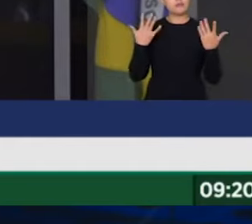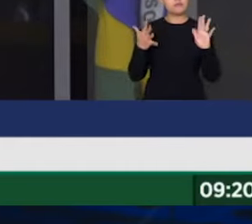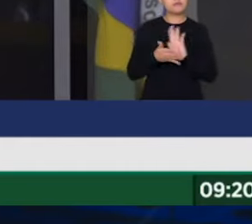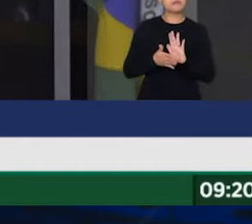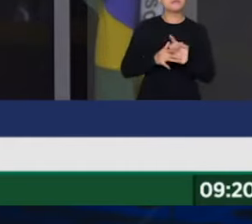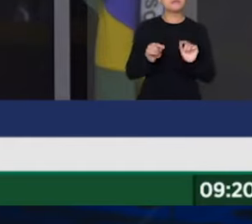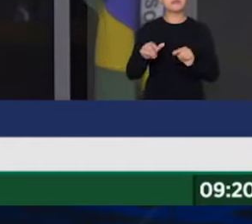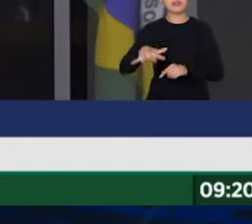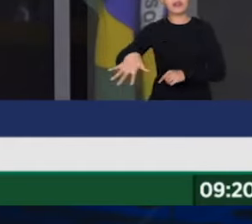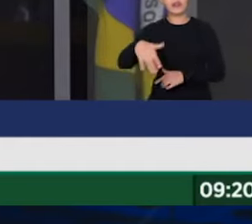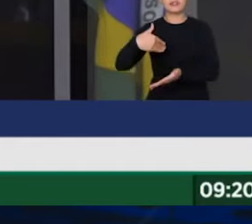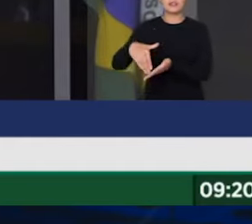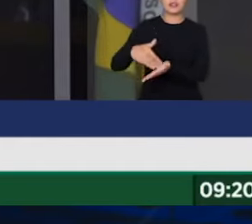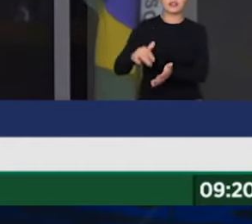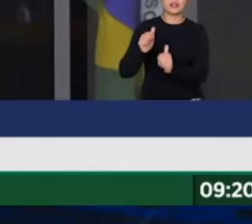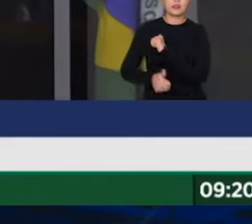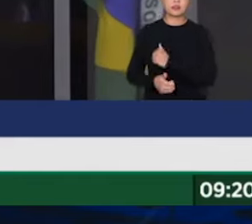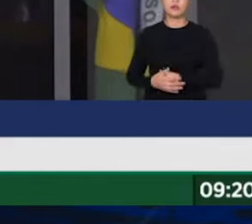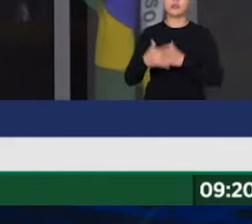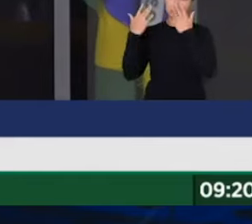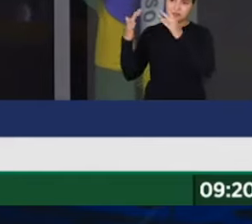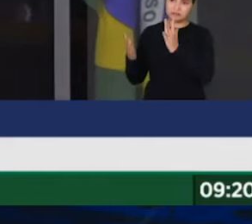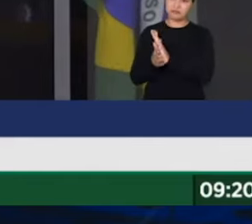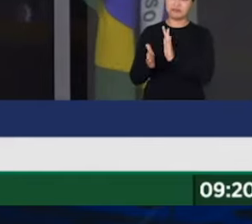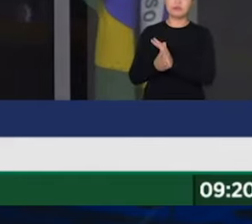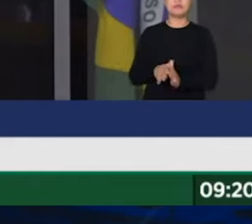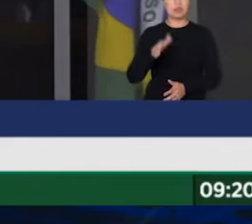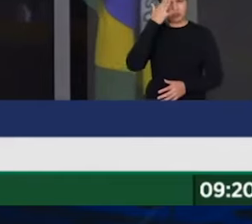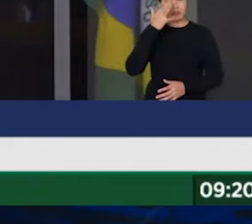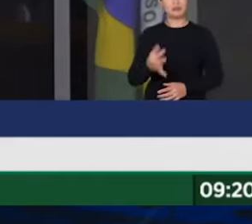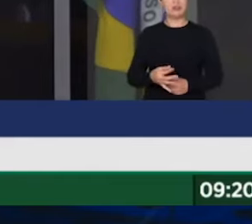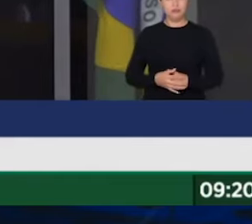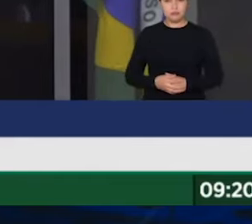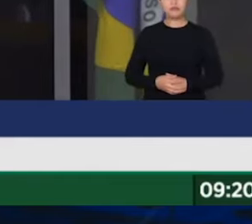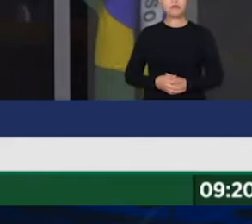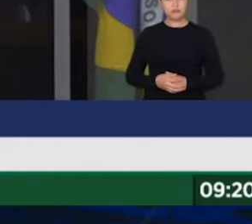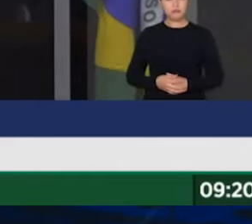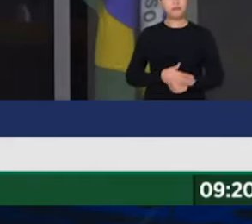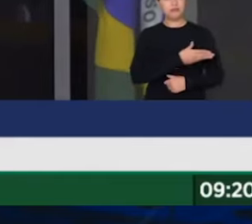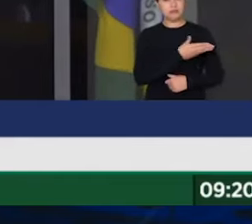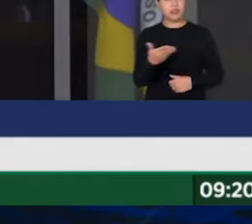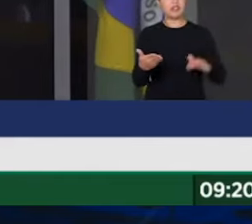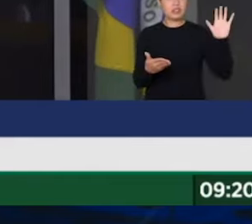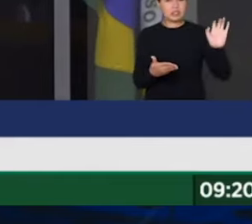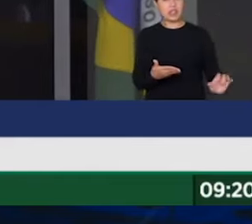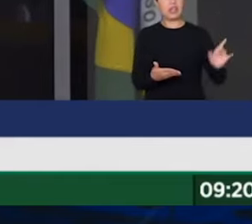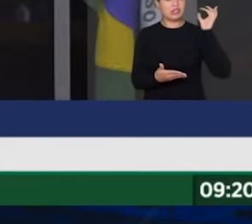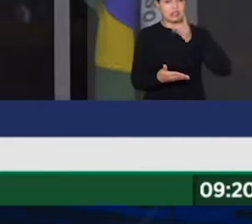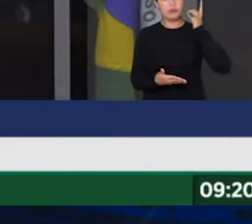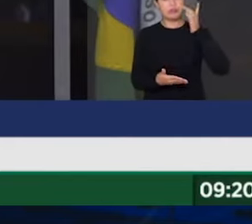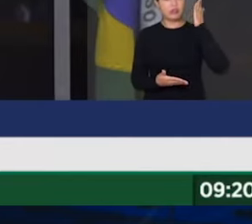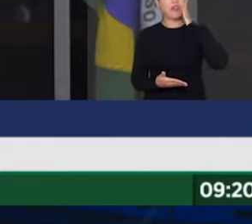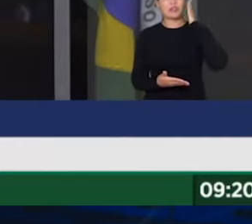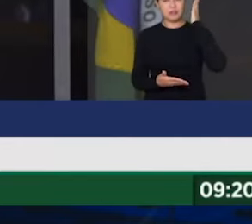tenho certeza que mesmo os deputados de oposição reconhecem o grau de eficácia administrativa de toda